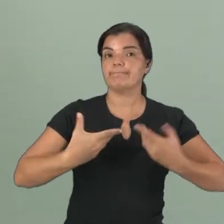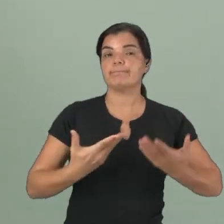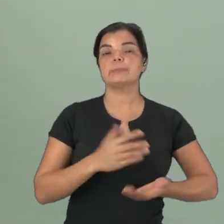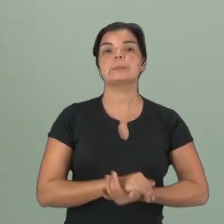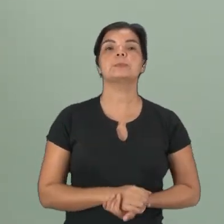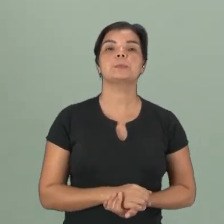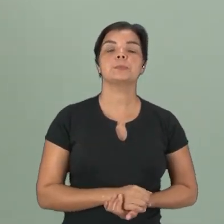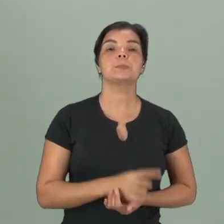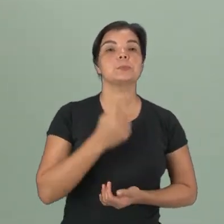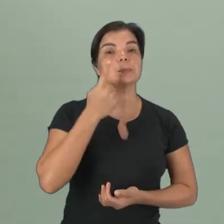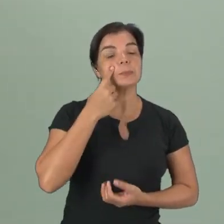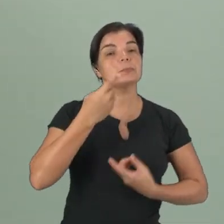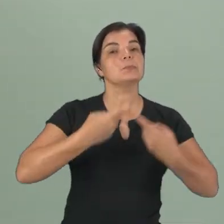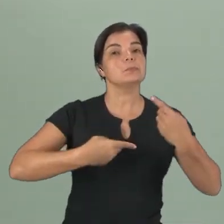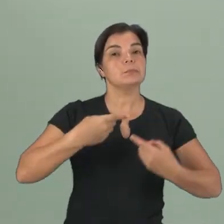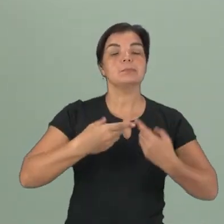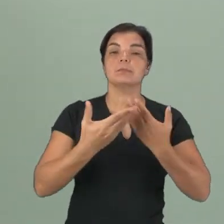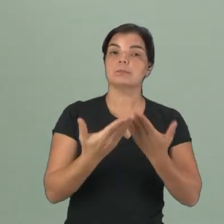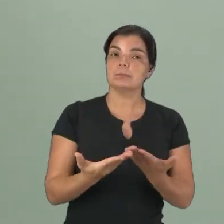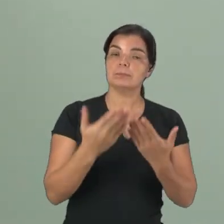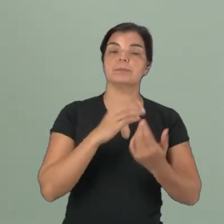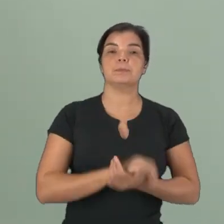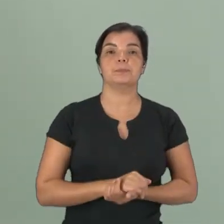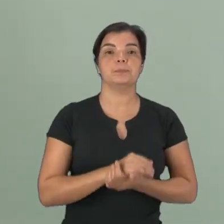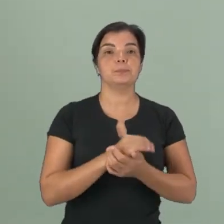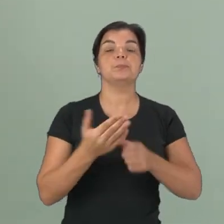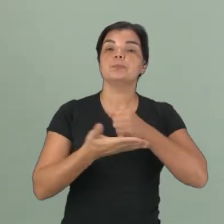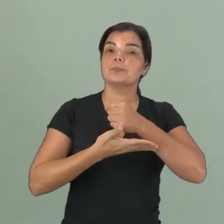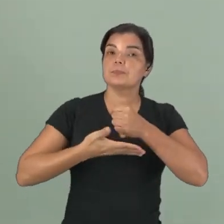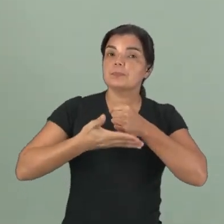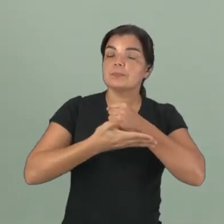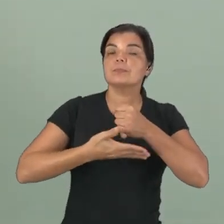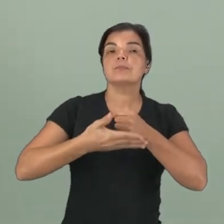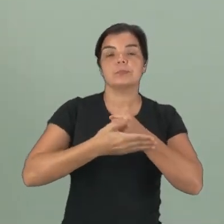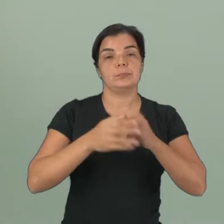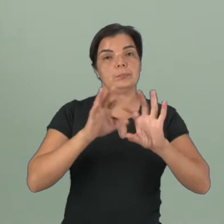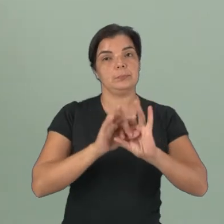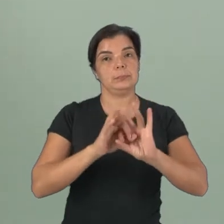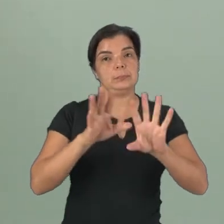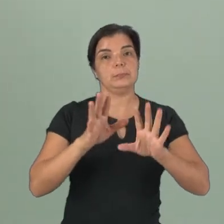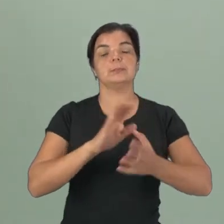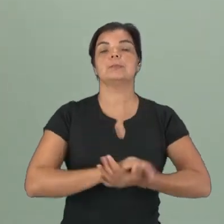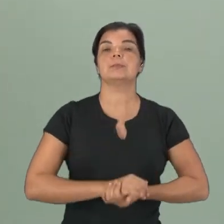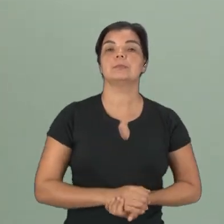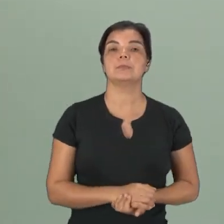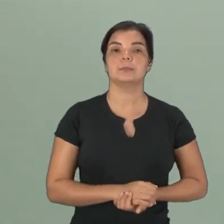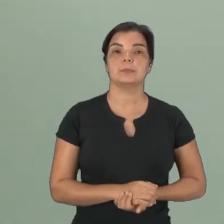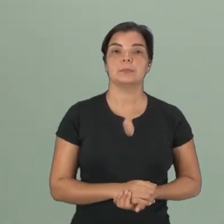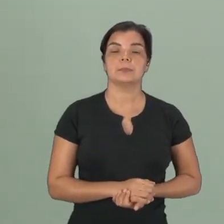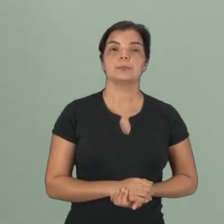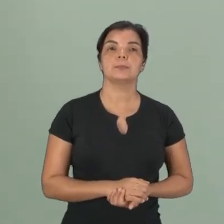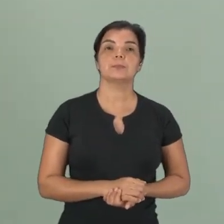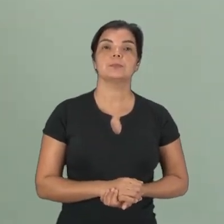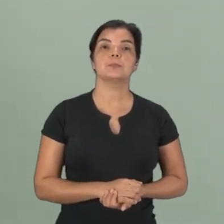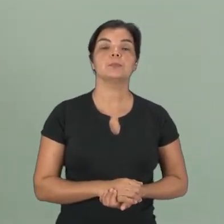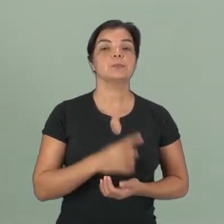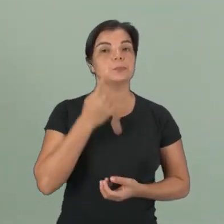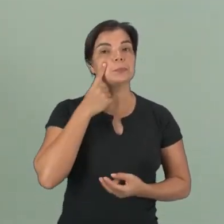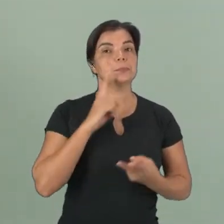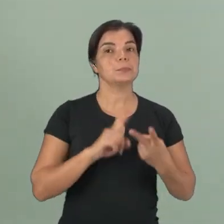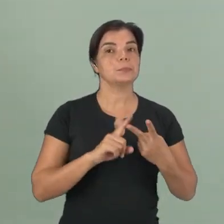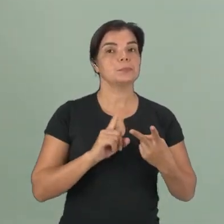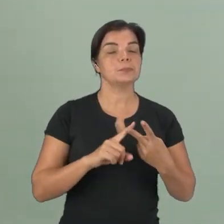certo? Então a política é um desses primeiros e principais princípios liberais. Vamos